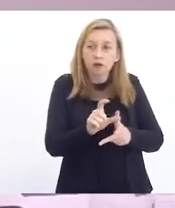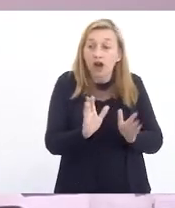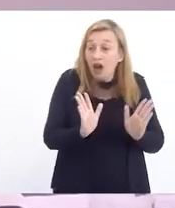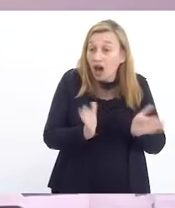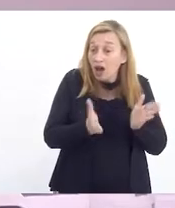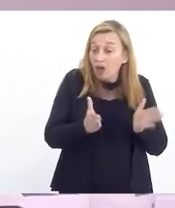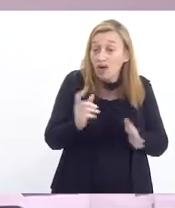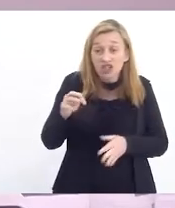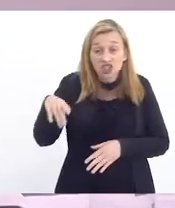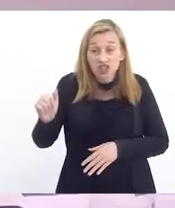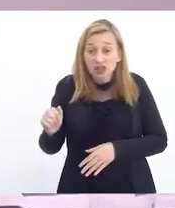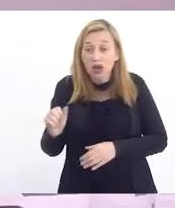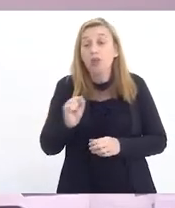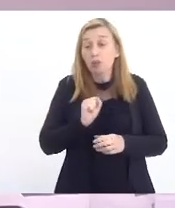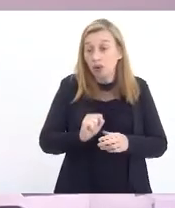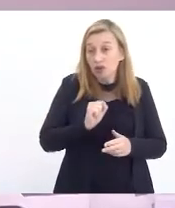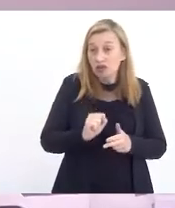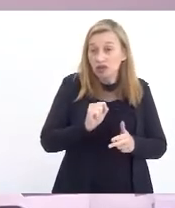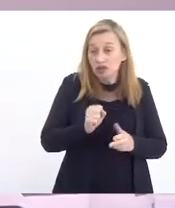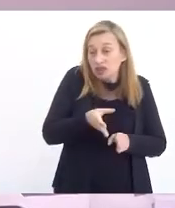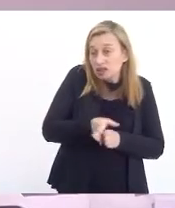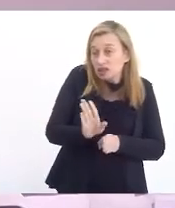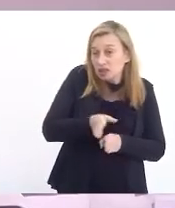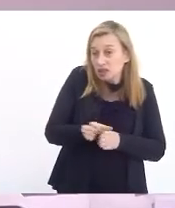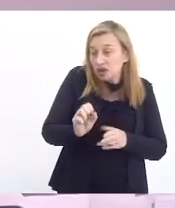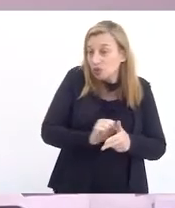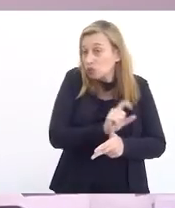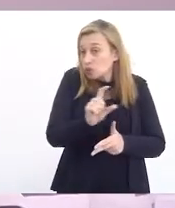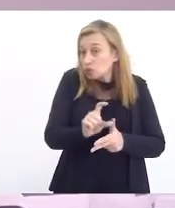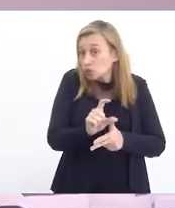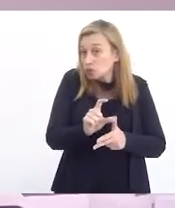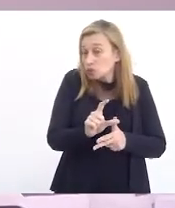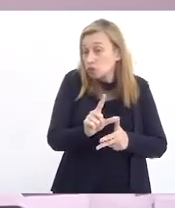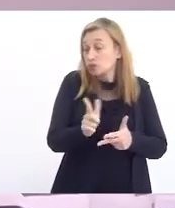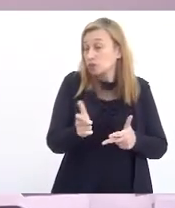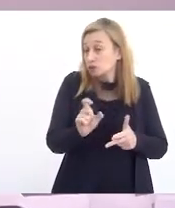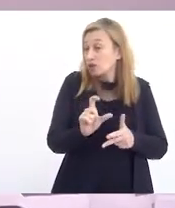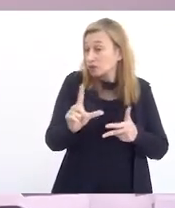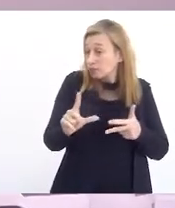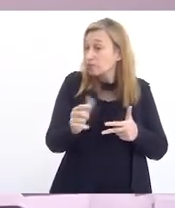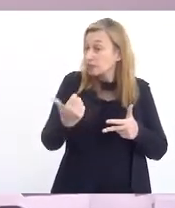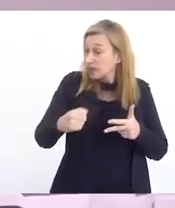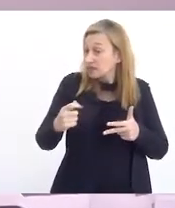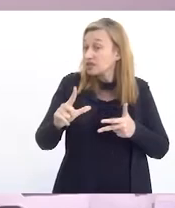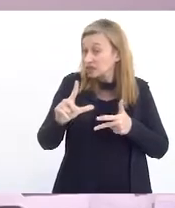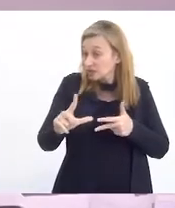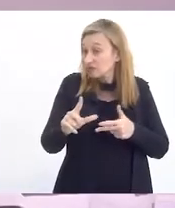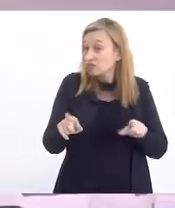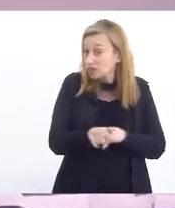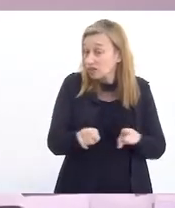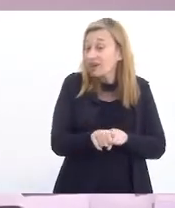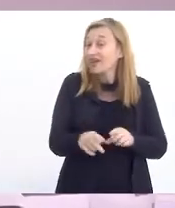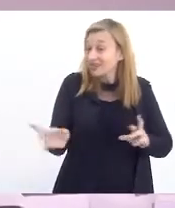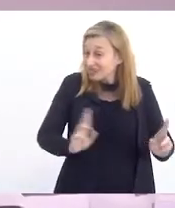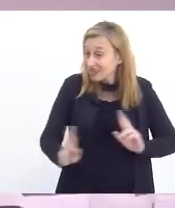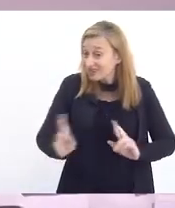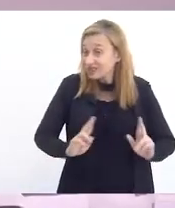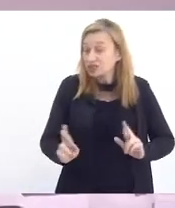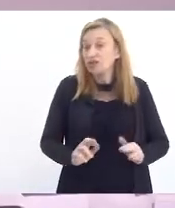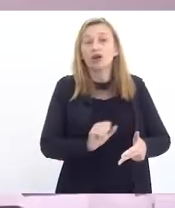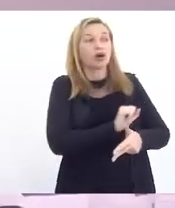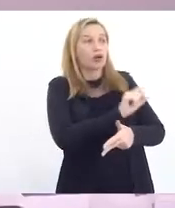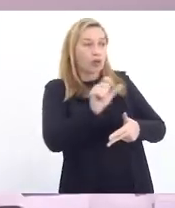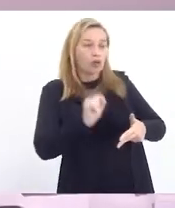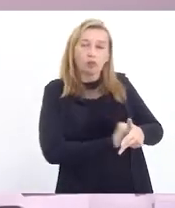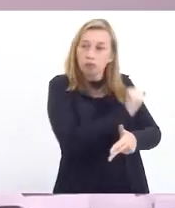momento consegue auxiliar o Poder Legislativo. Presidente, me permite só para... Não existe essa relação entre o Poder